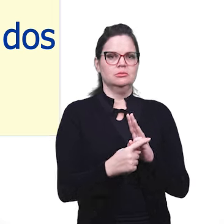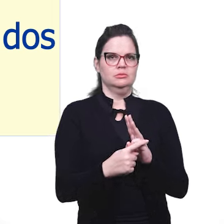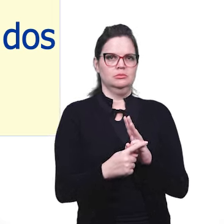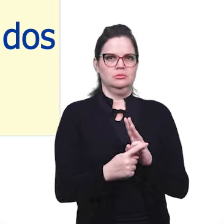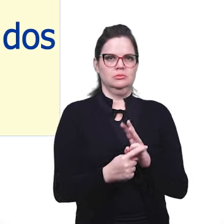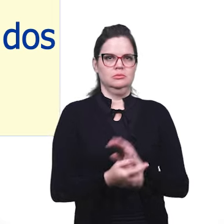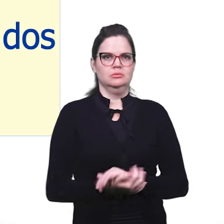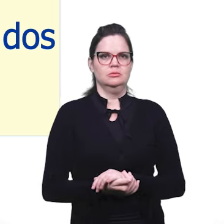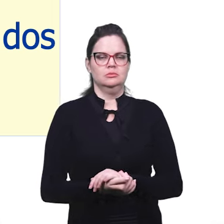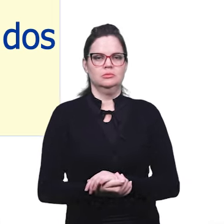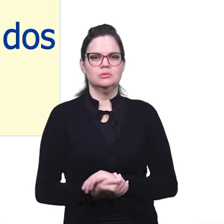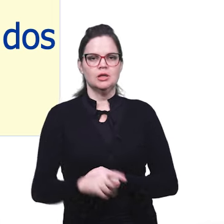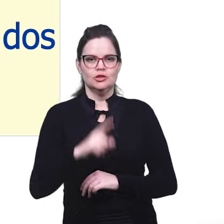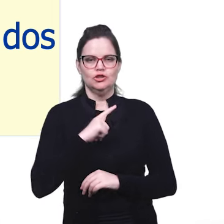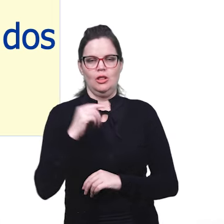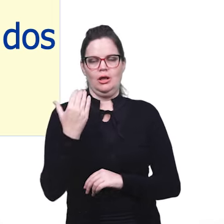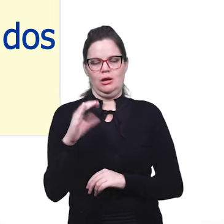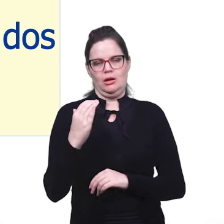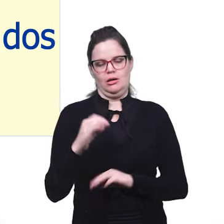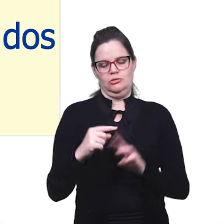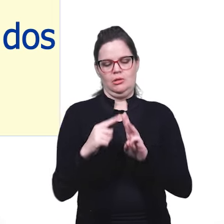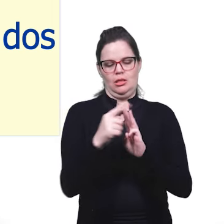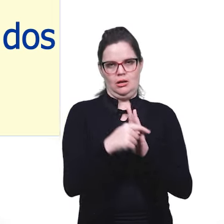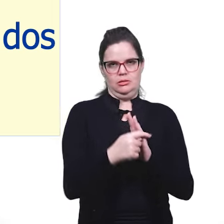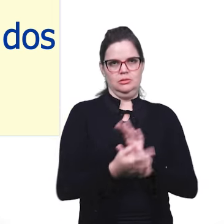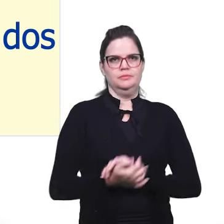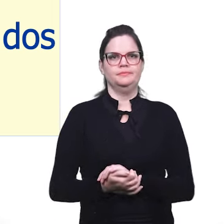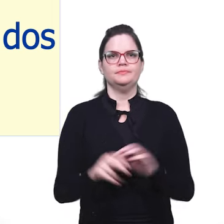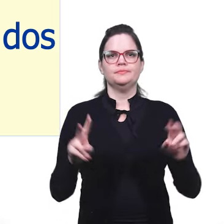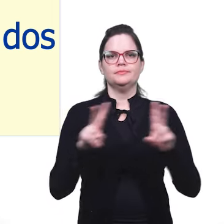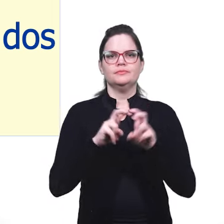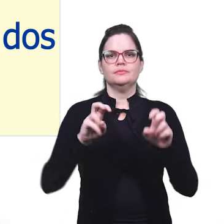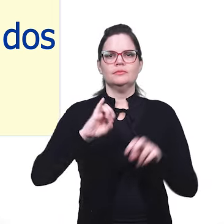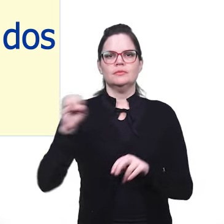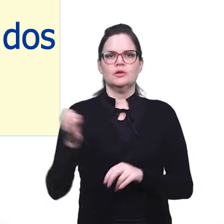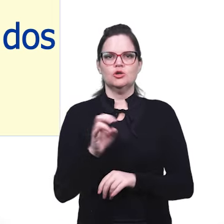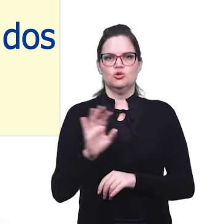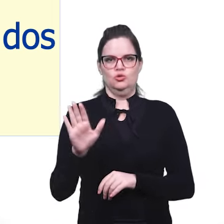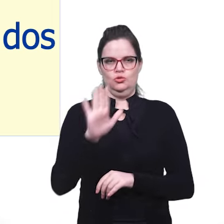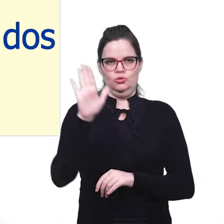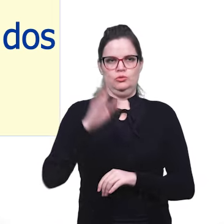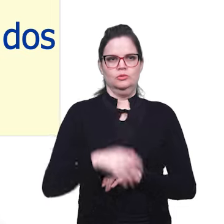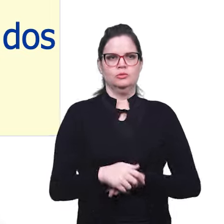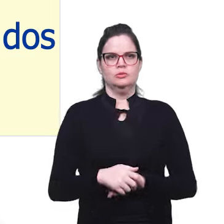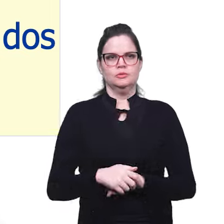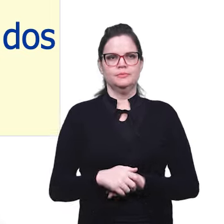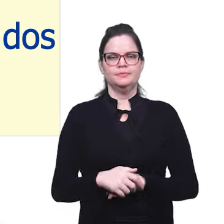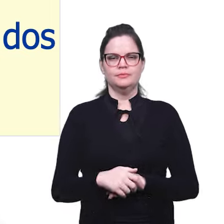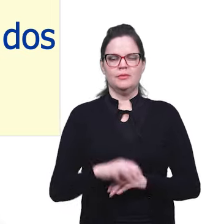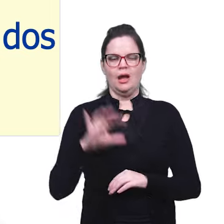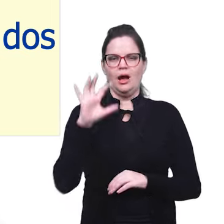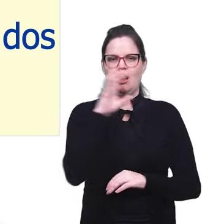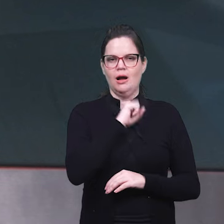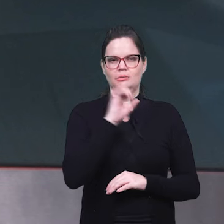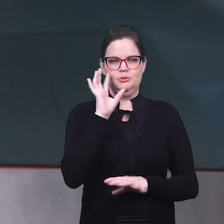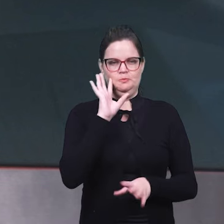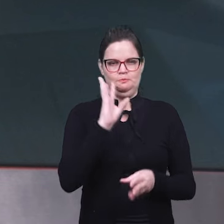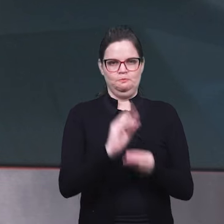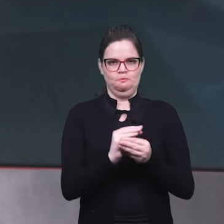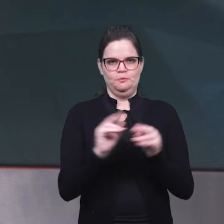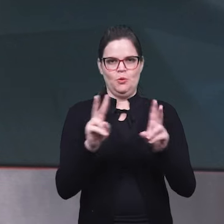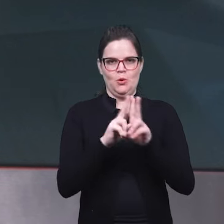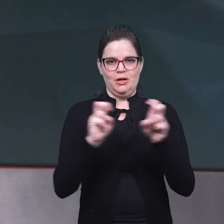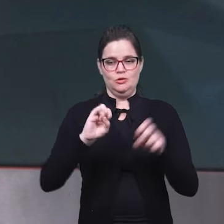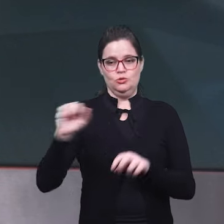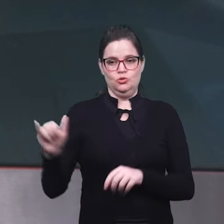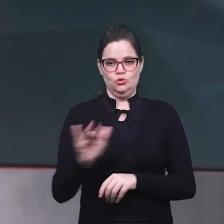obter crédito, né? Os juros, né? assim, de forma bem sucinta, né, essa taxa de